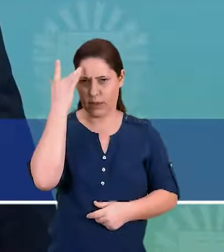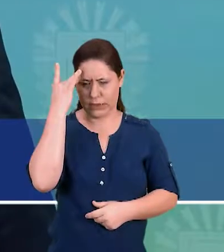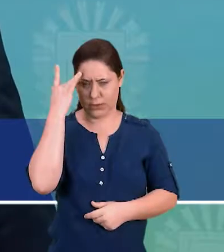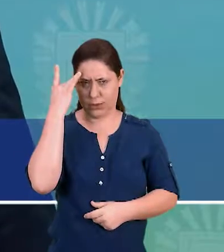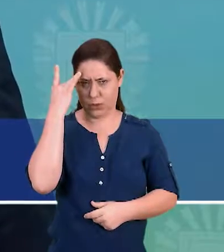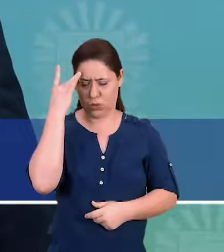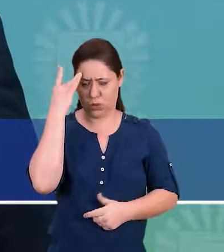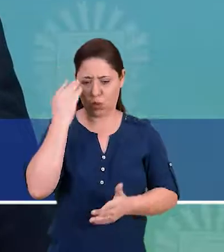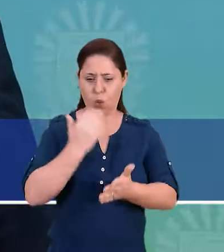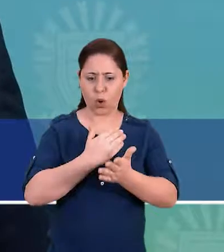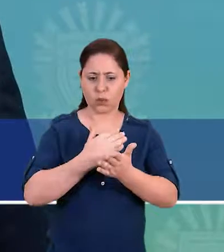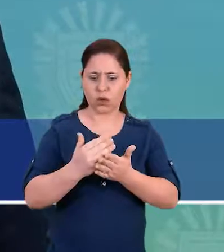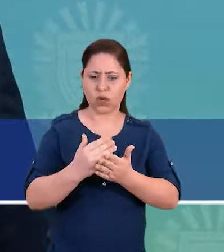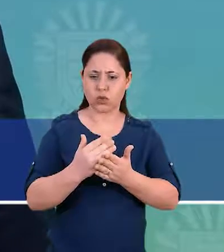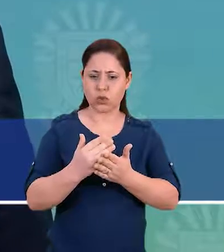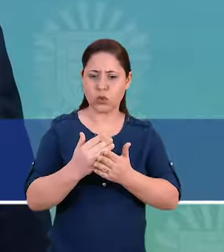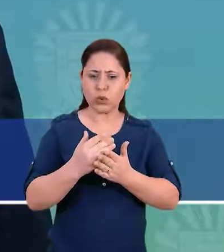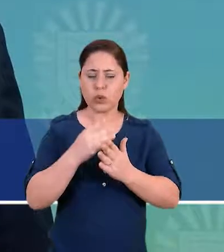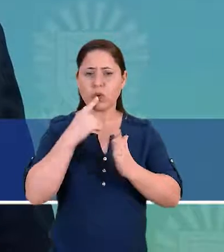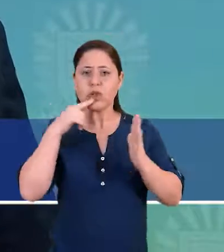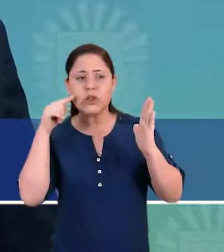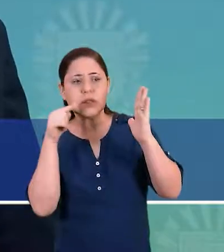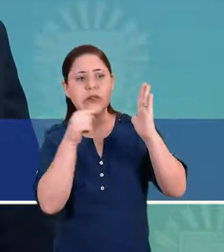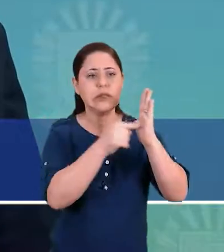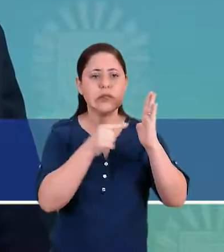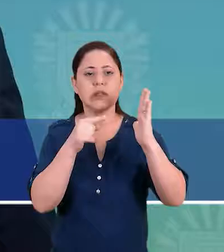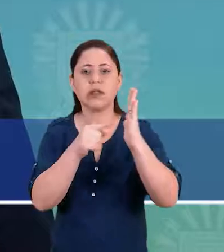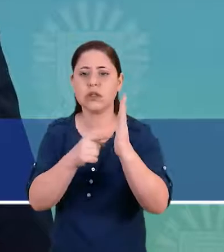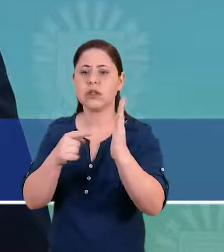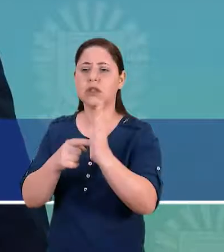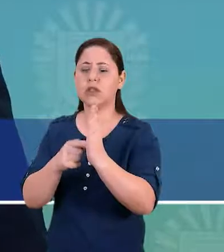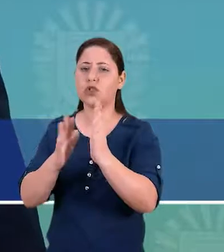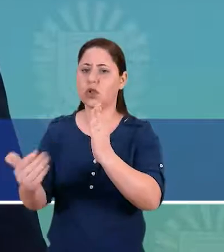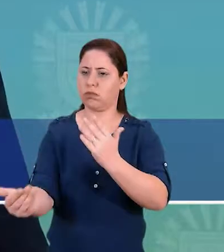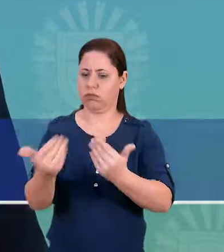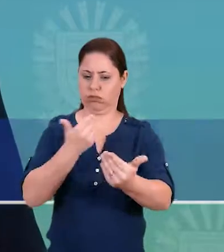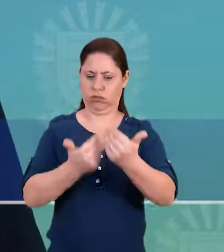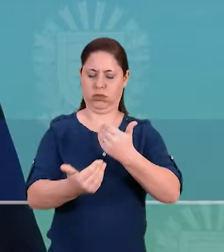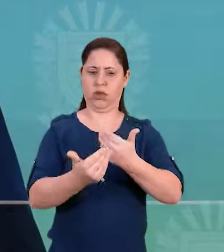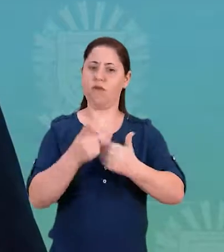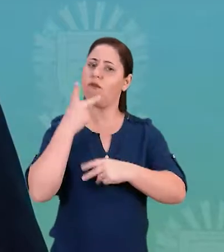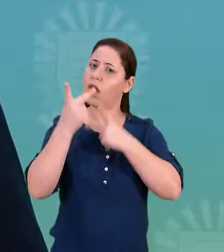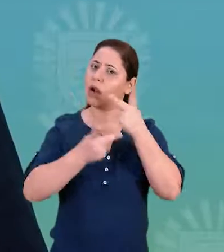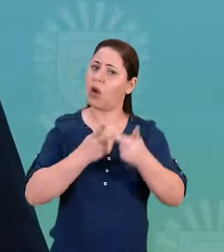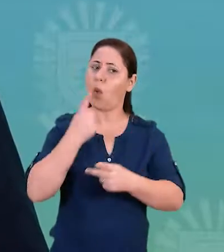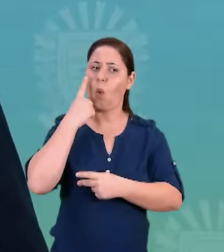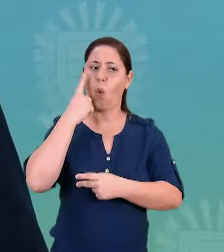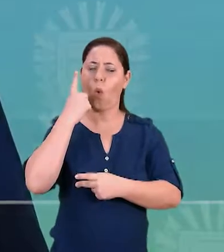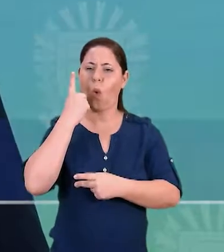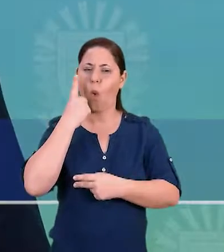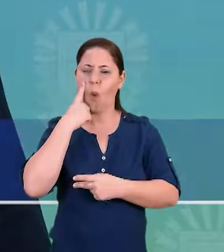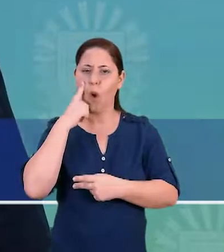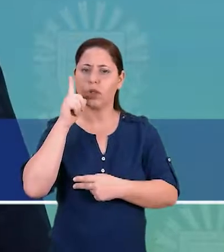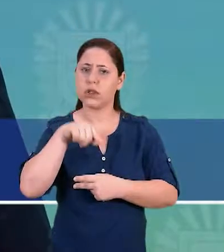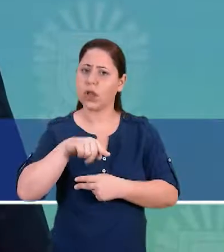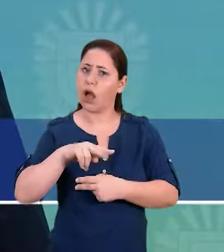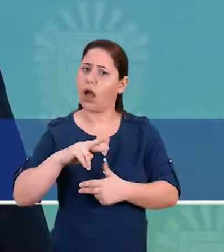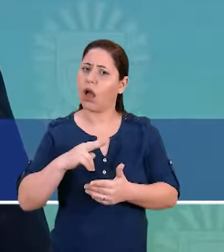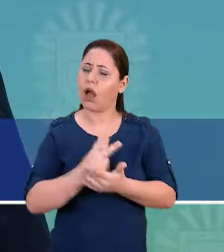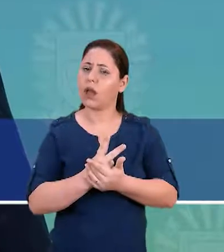nos passando as denúncias e as pessoas que já tinham nos passado falaram, muito